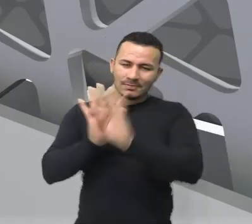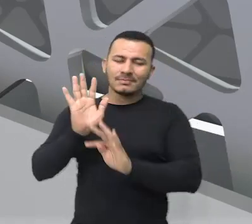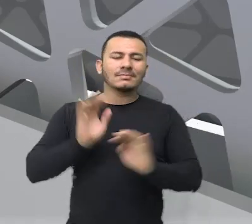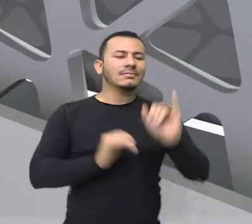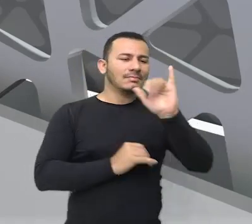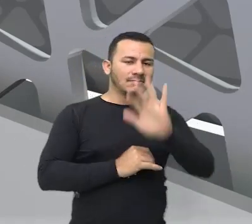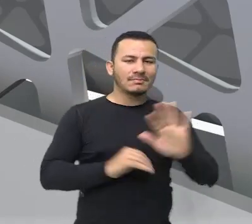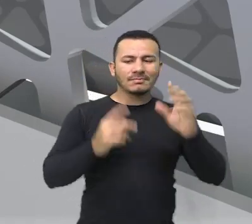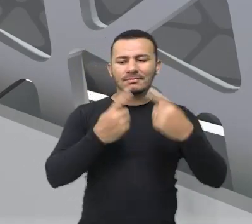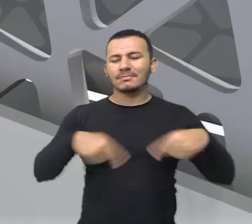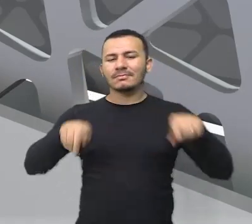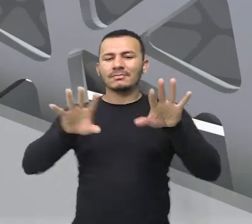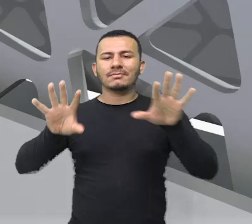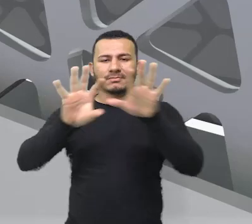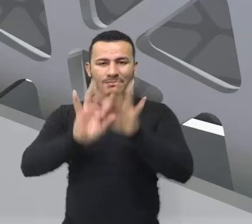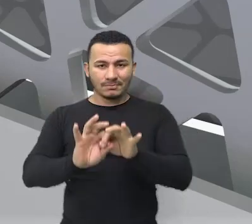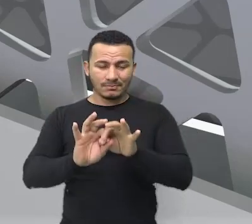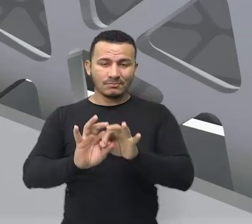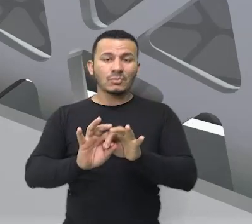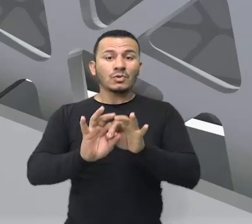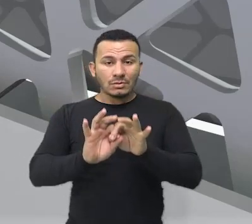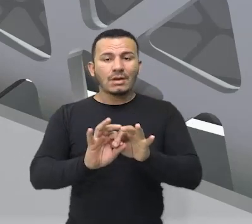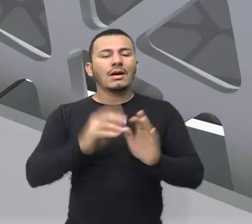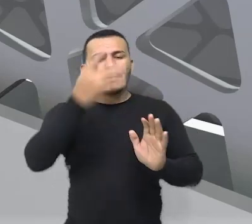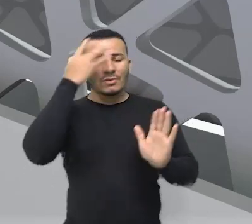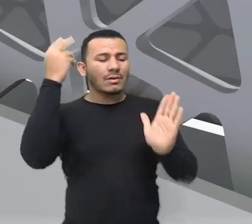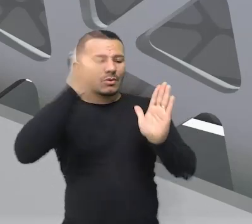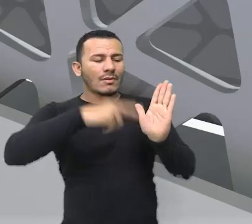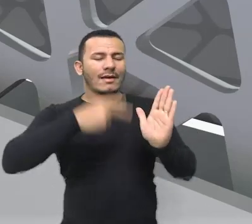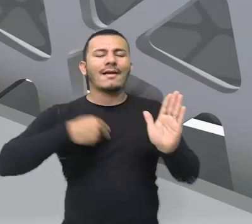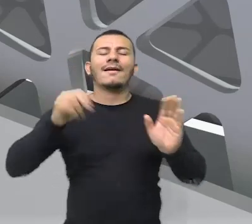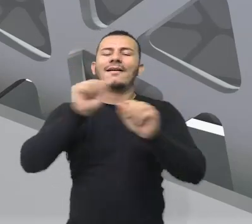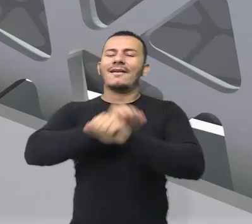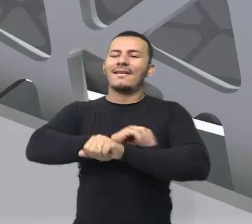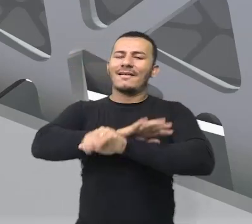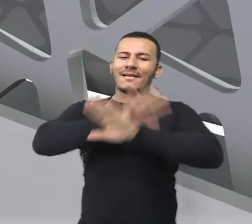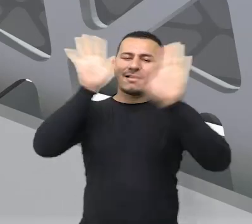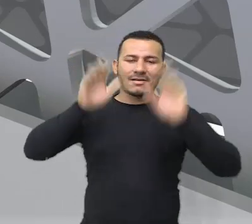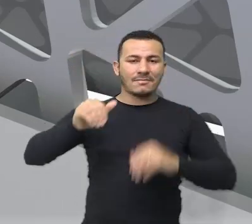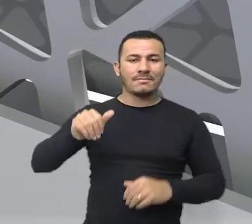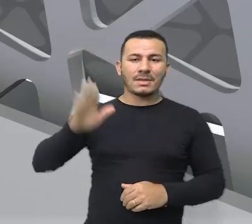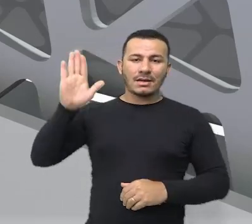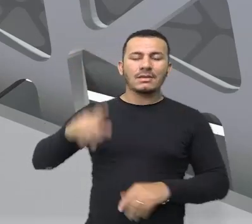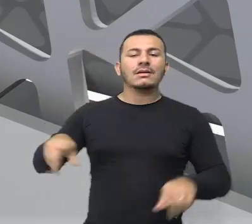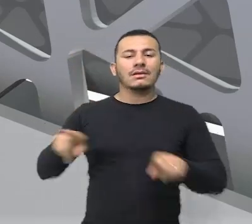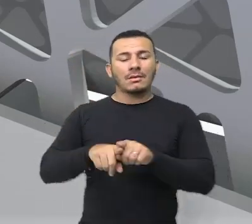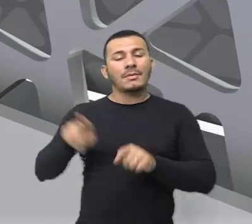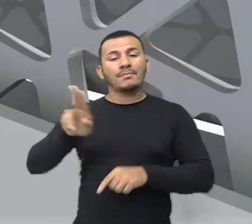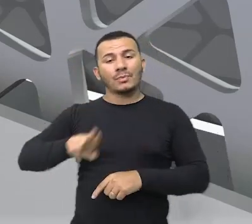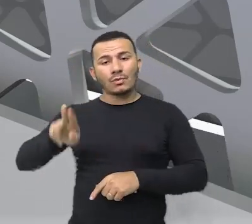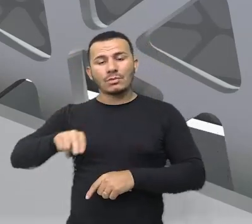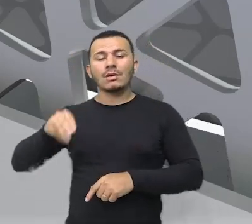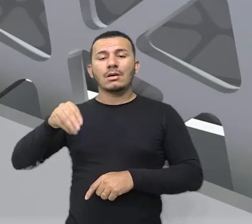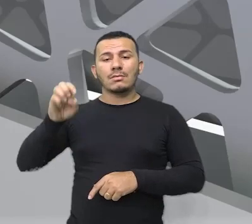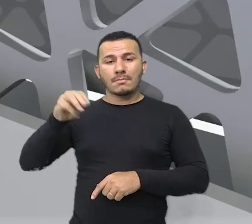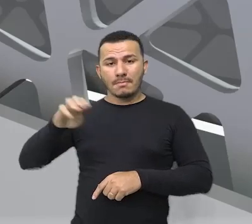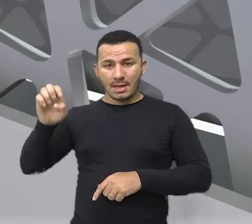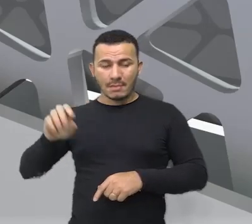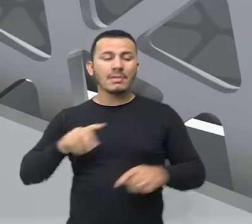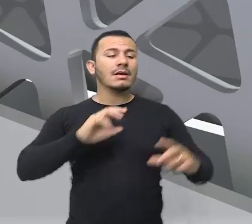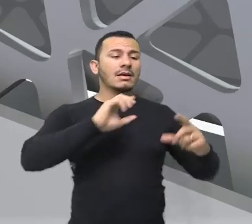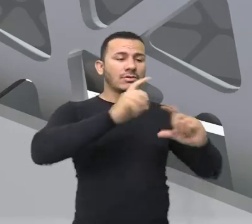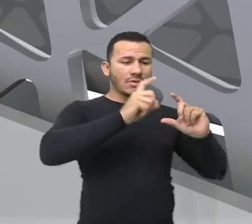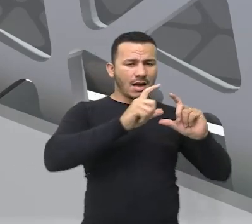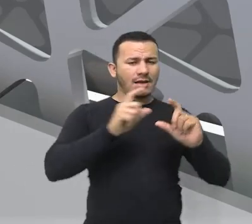verbal, juntos, para que o todo do texto faça sentido. E ali, utilizamos esse meme e essa